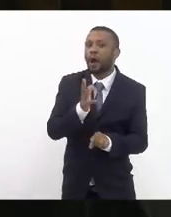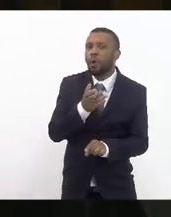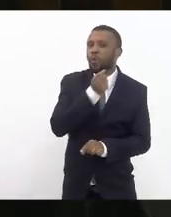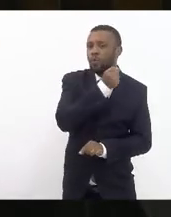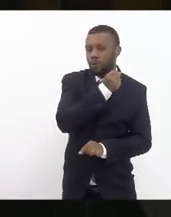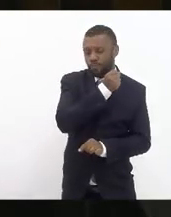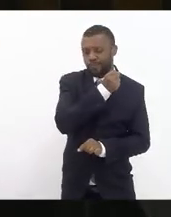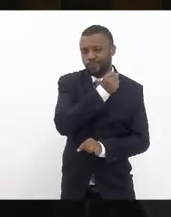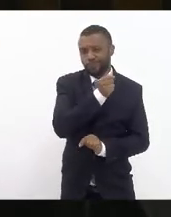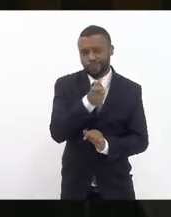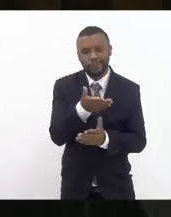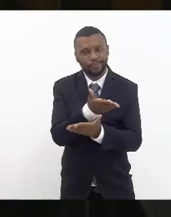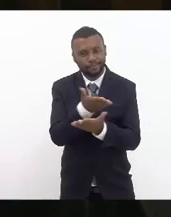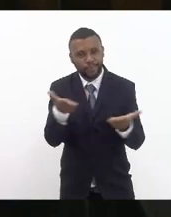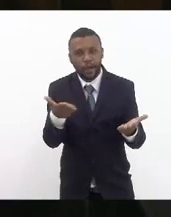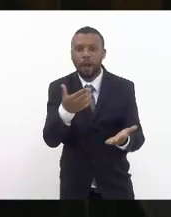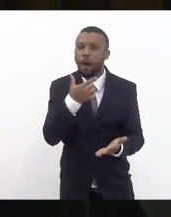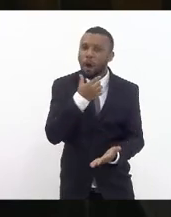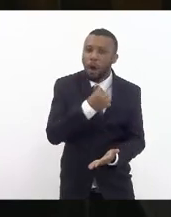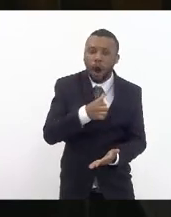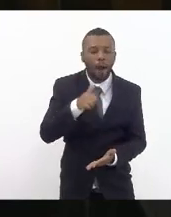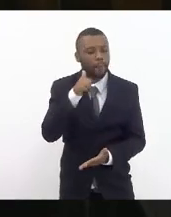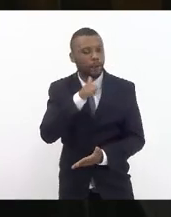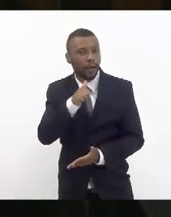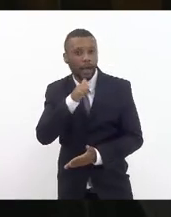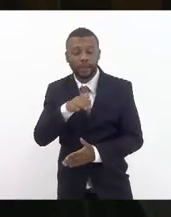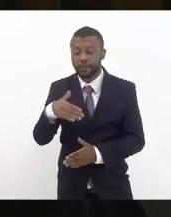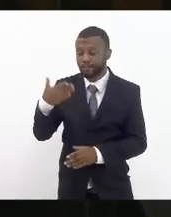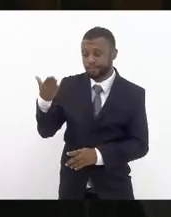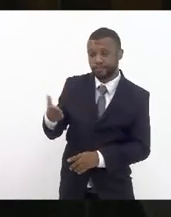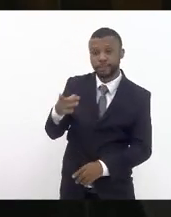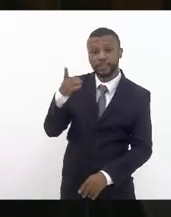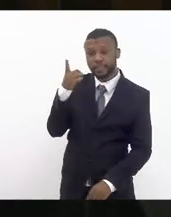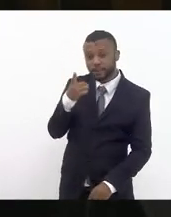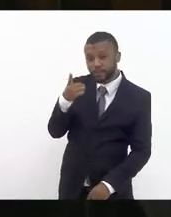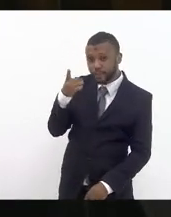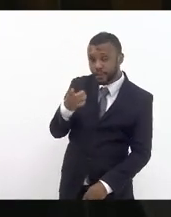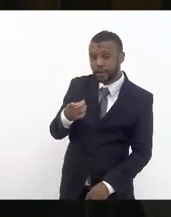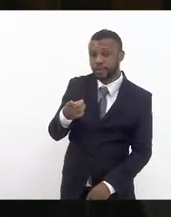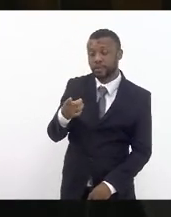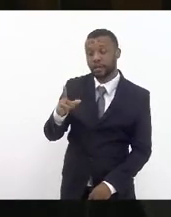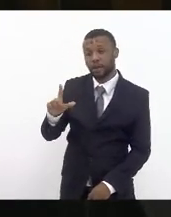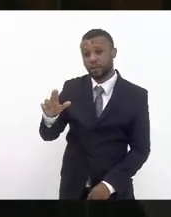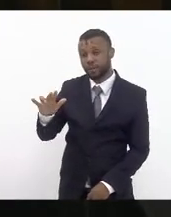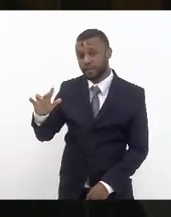Senhoras e senhores, deputada Lucinha, deputado André e eu,